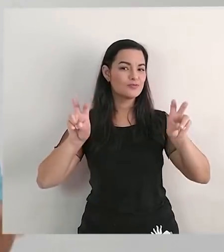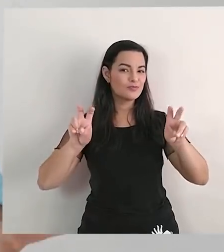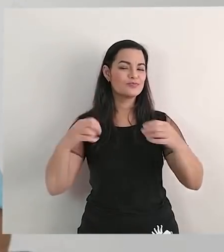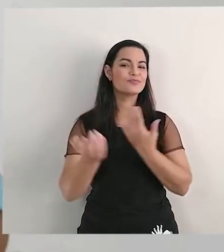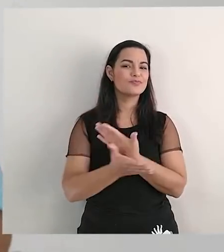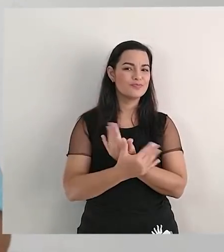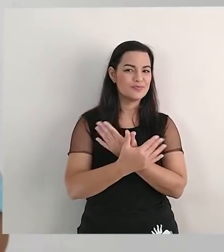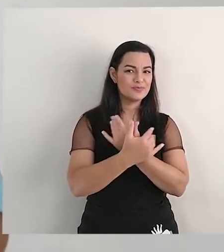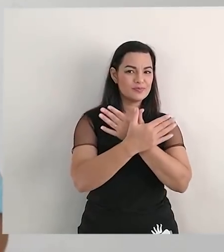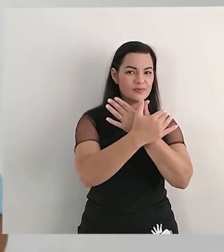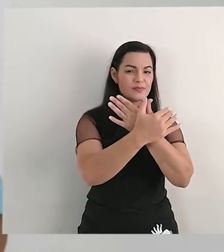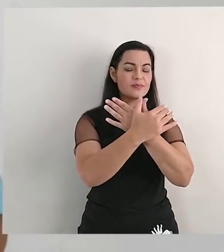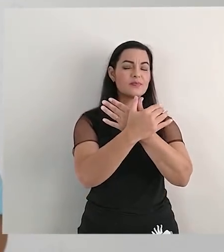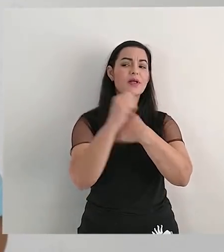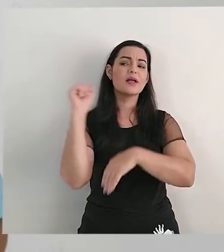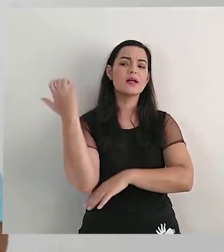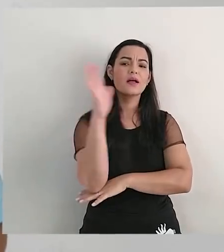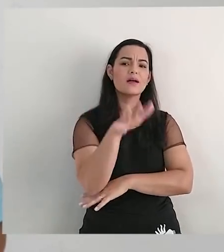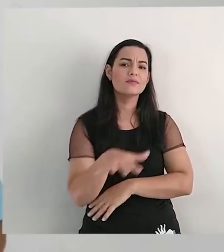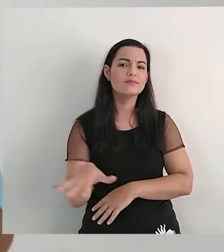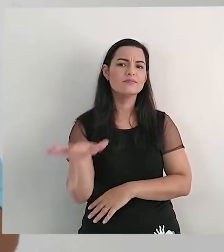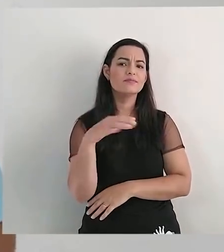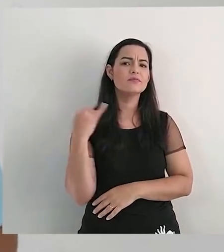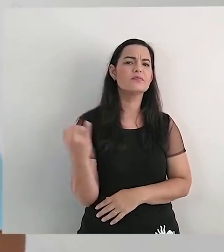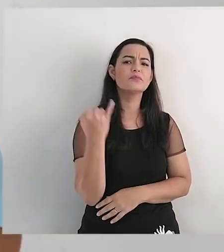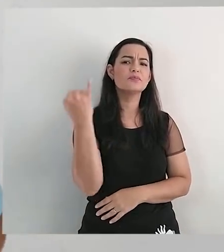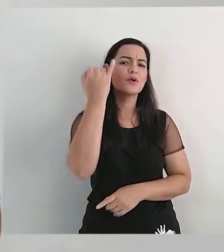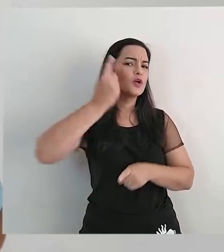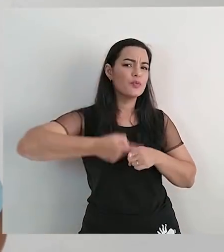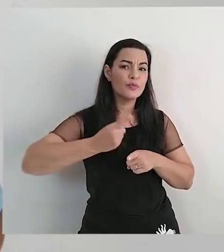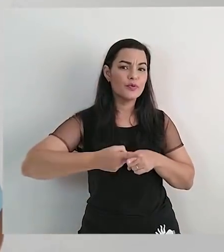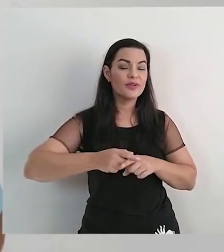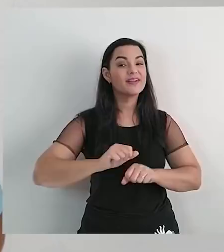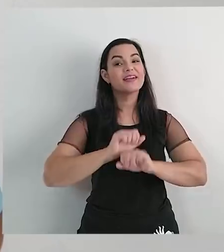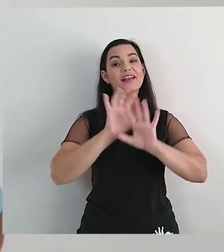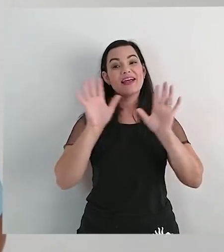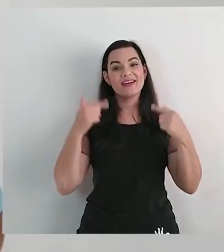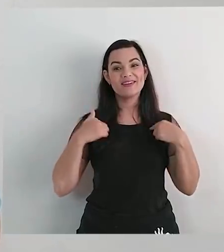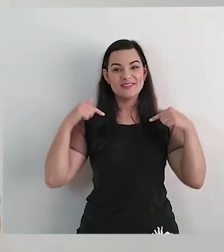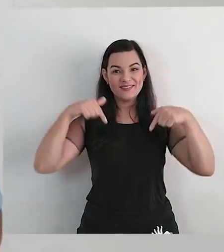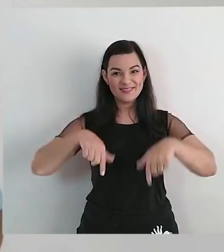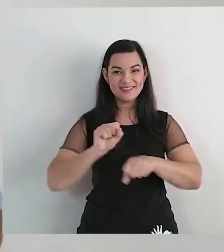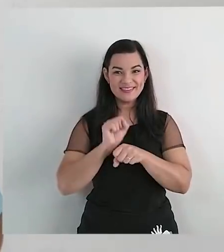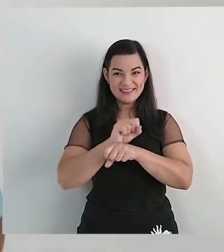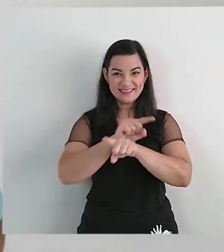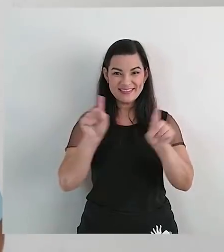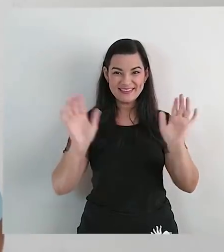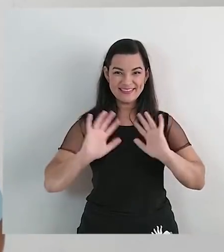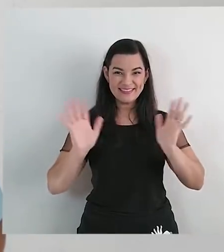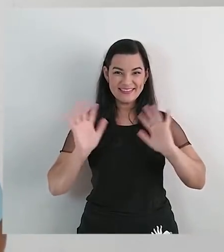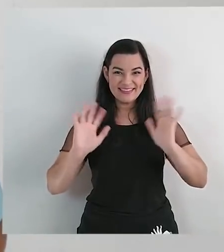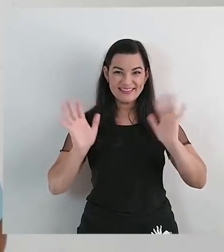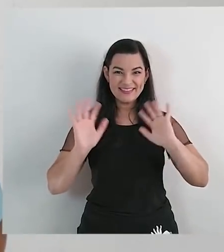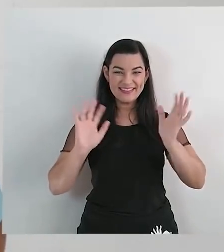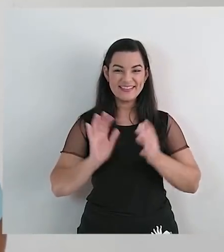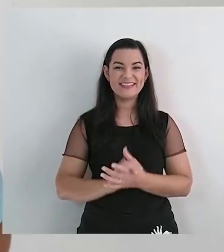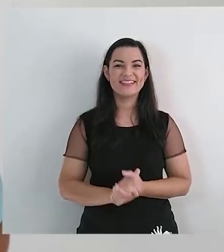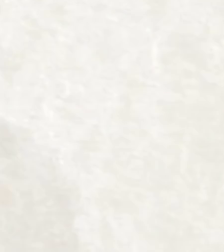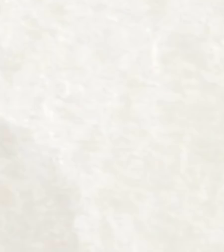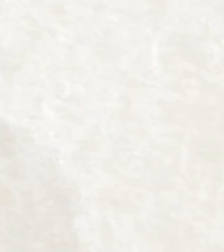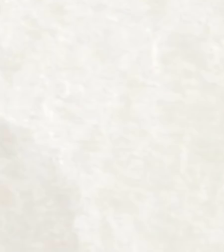sua importância no meio ambiente e é claro que eu fico aqui à sua espera. Tchau, tchau!